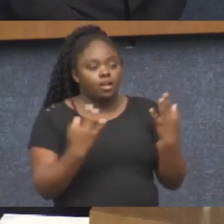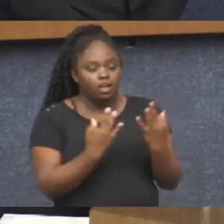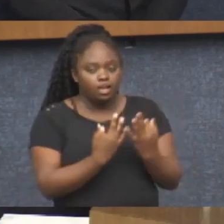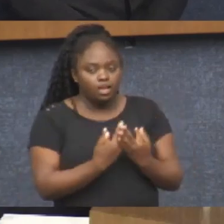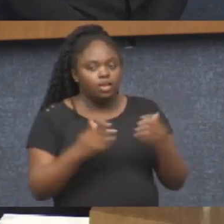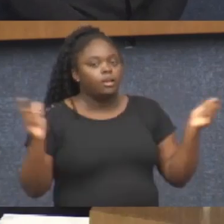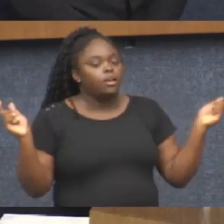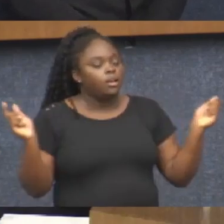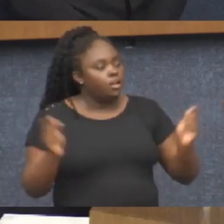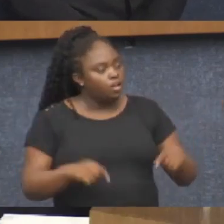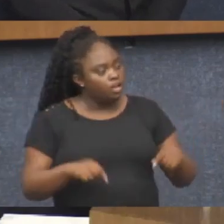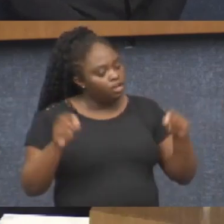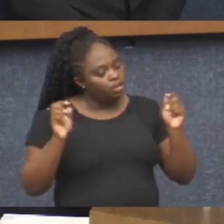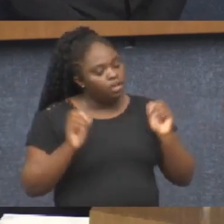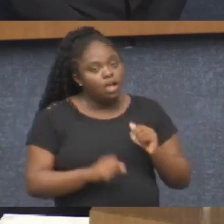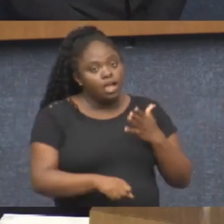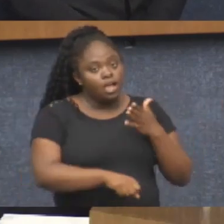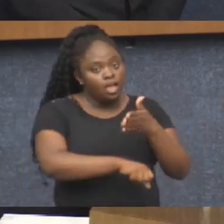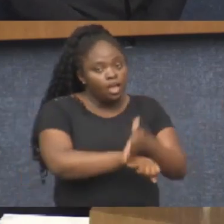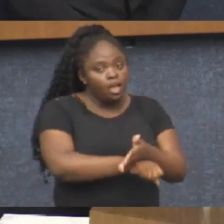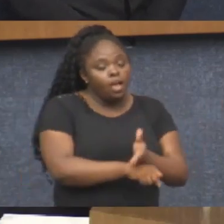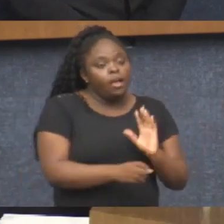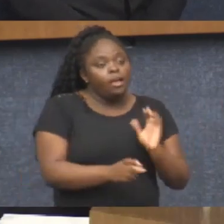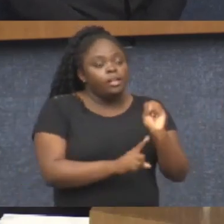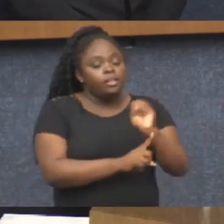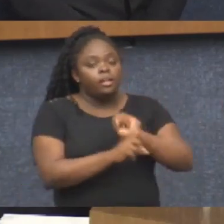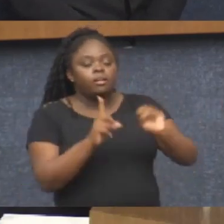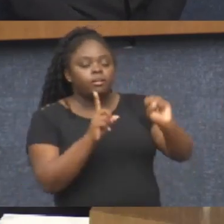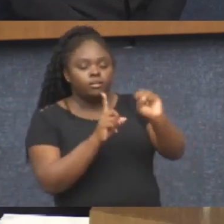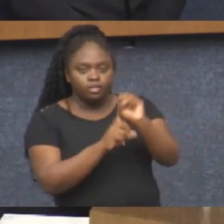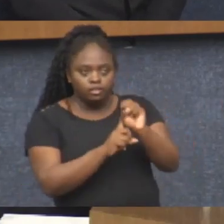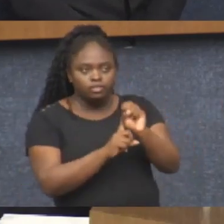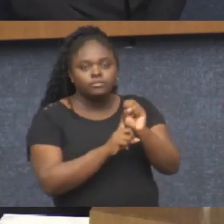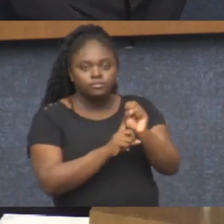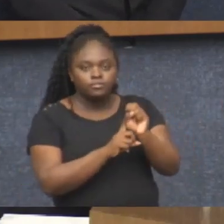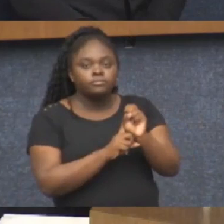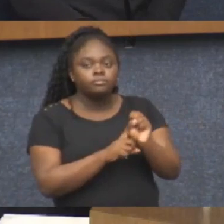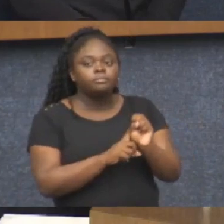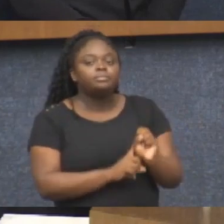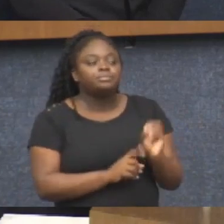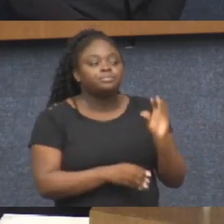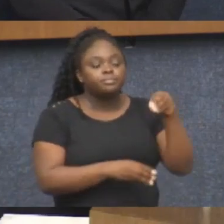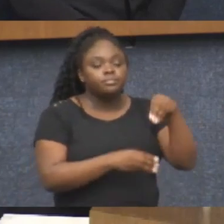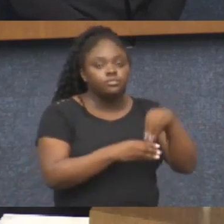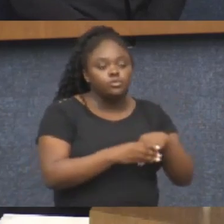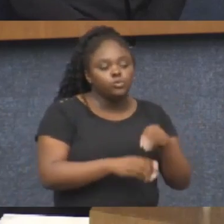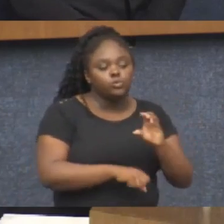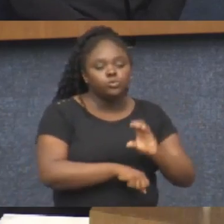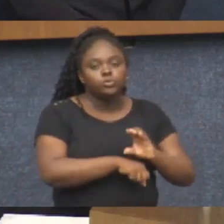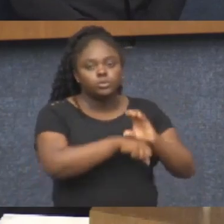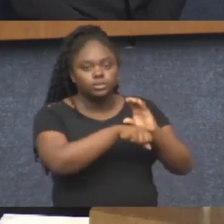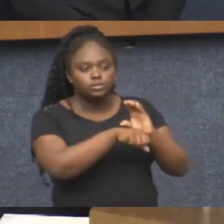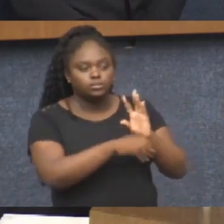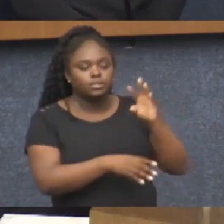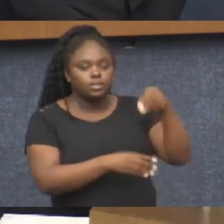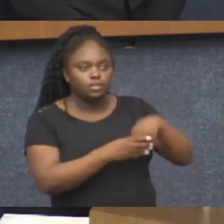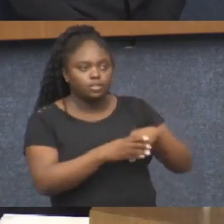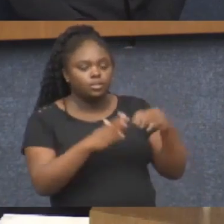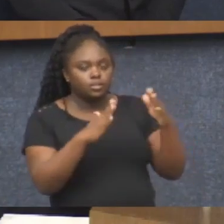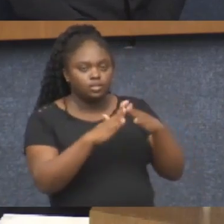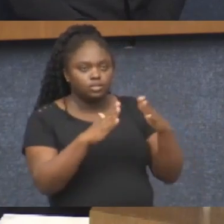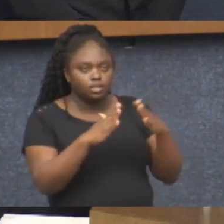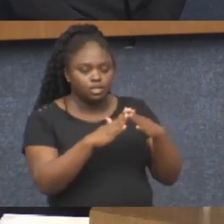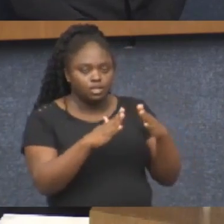os seus lugares dentro da nossa sociedade, dentro dos nossos conselhos, dentro dessa